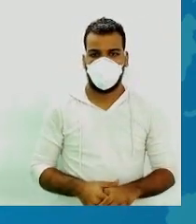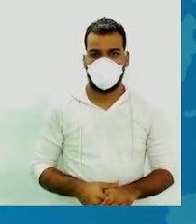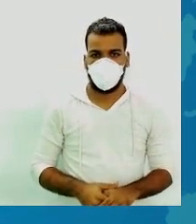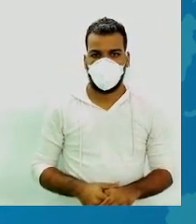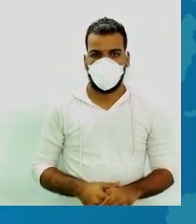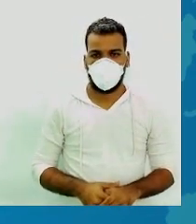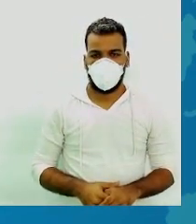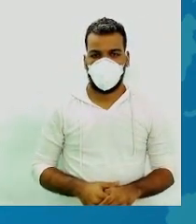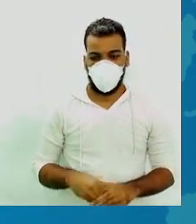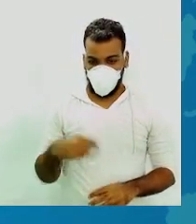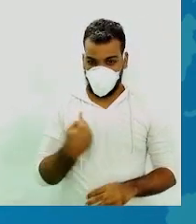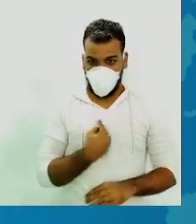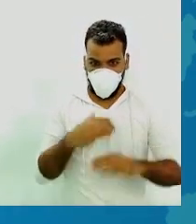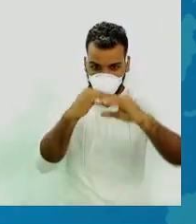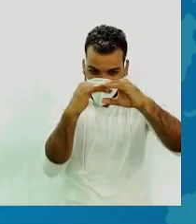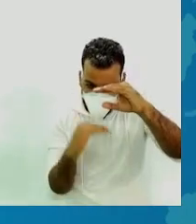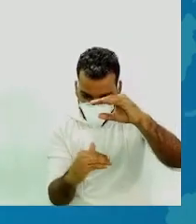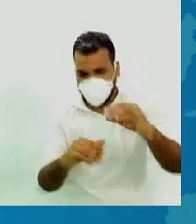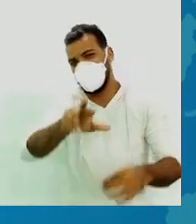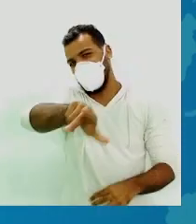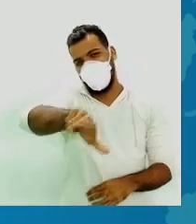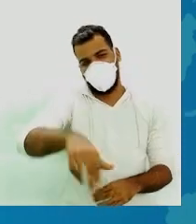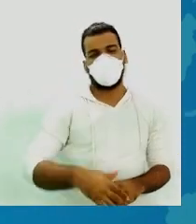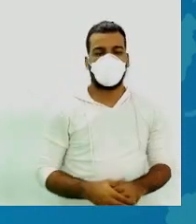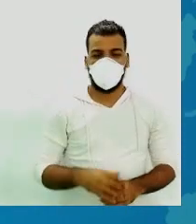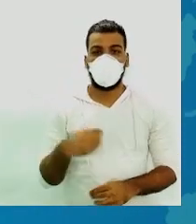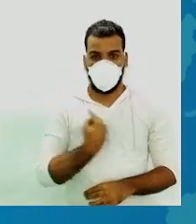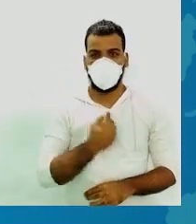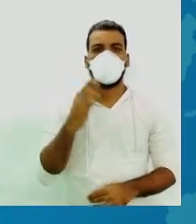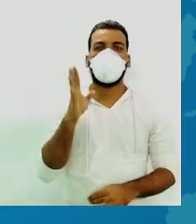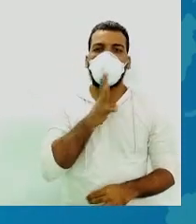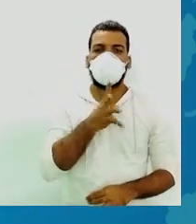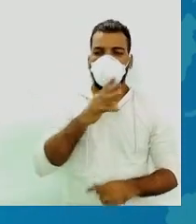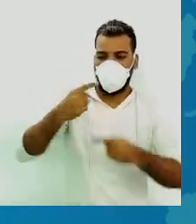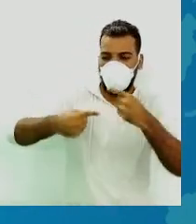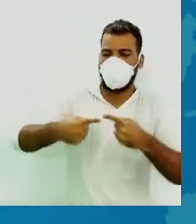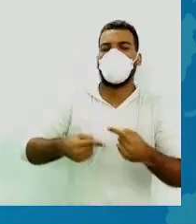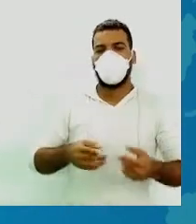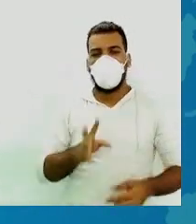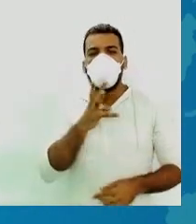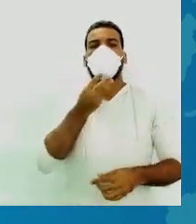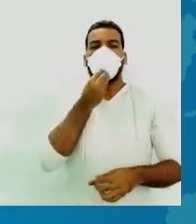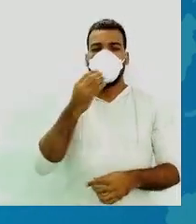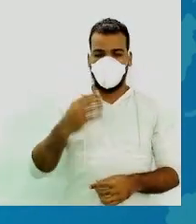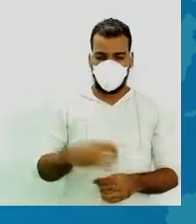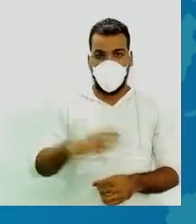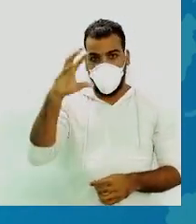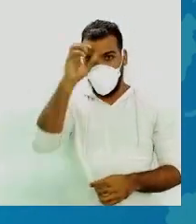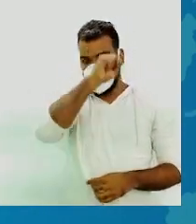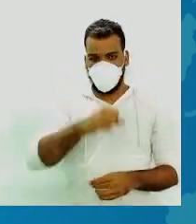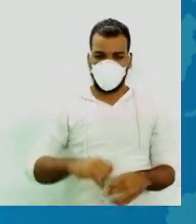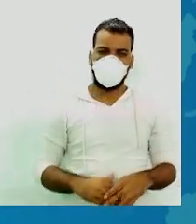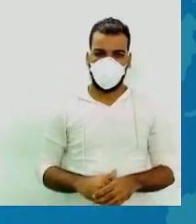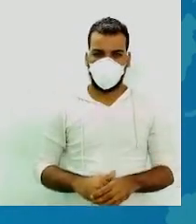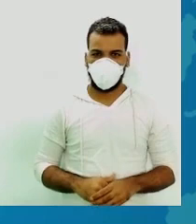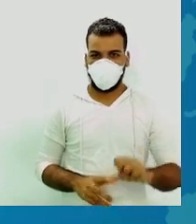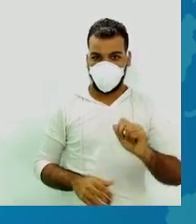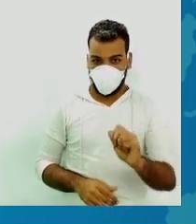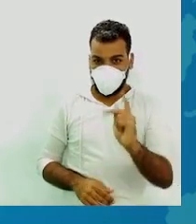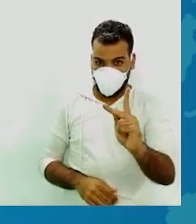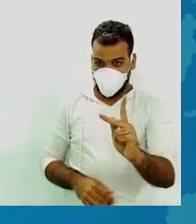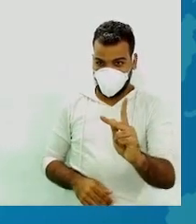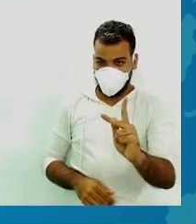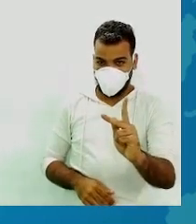inferior. E nós não somos inferiores, porque sabemos o que é política e o sentido filosófico dela. Valeu,